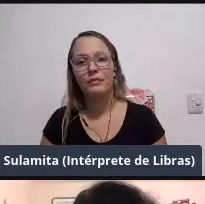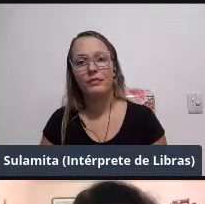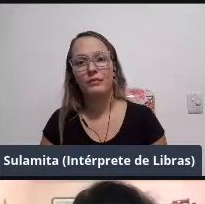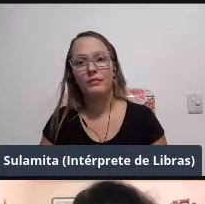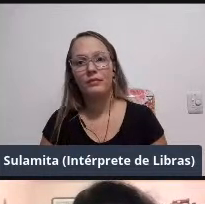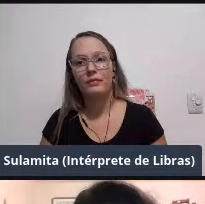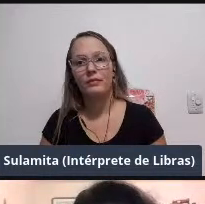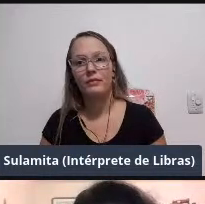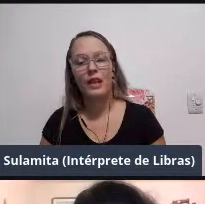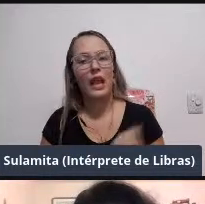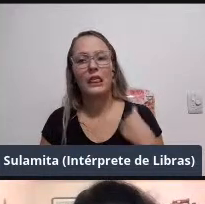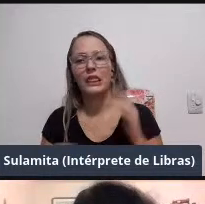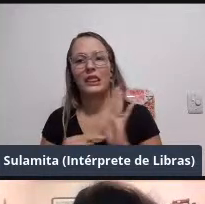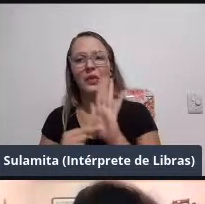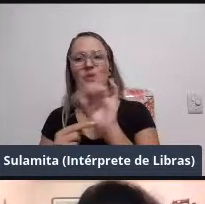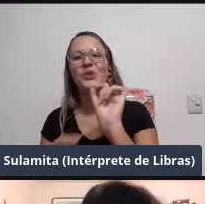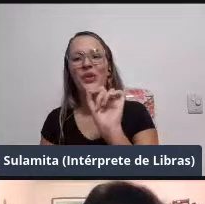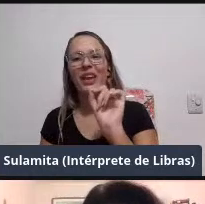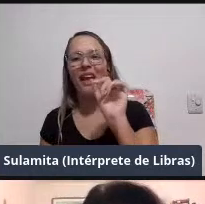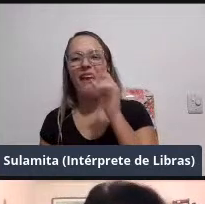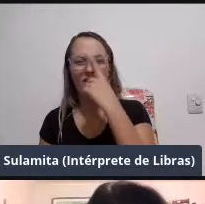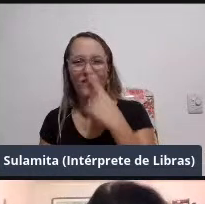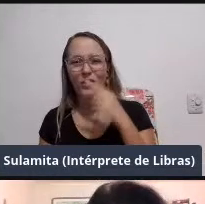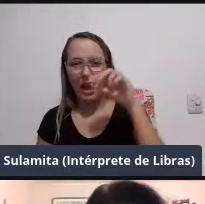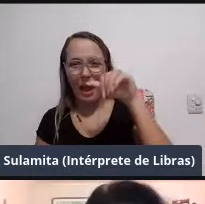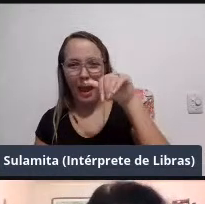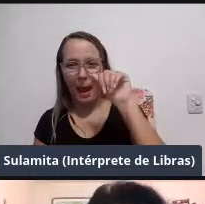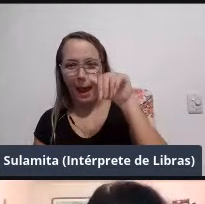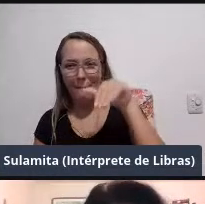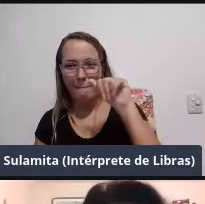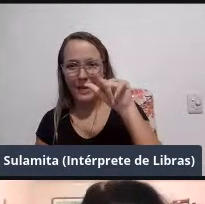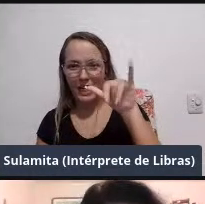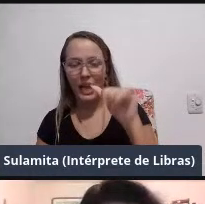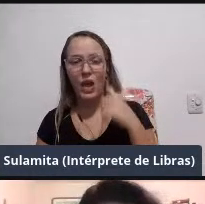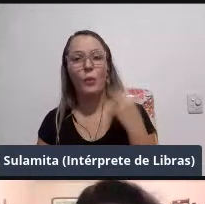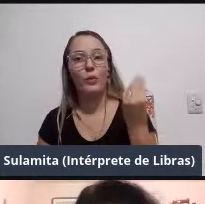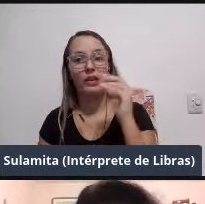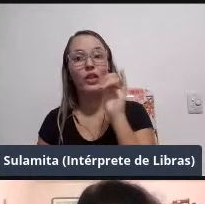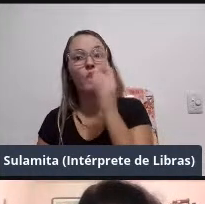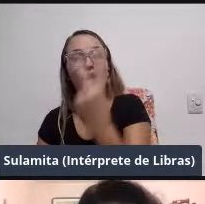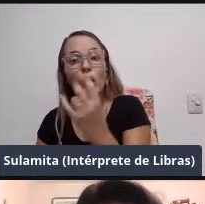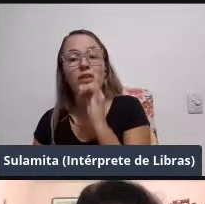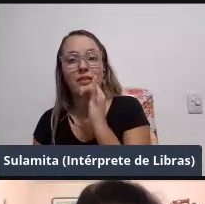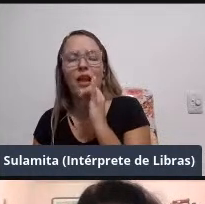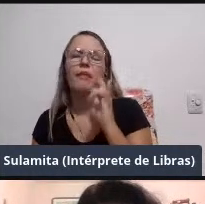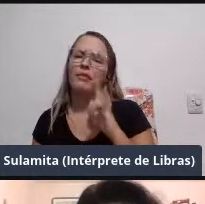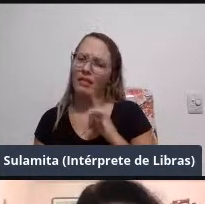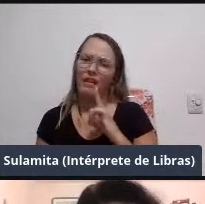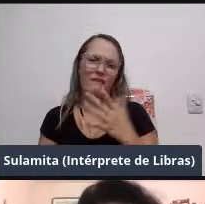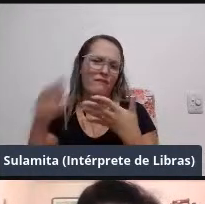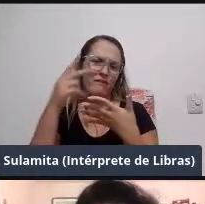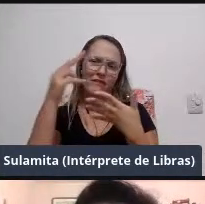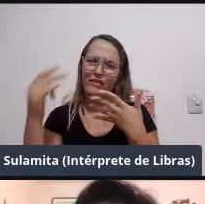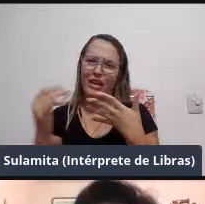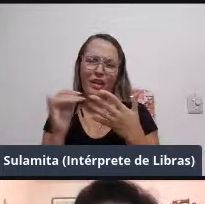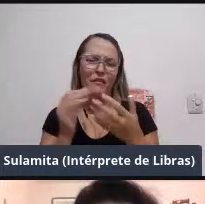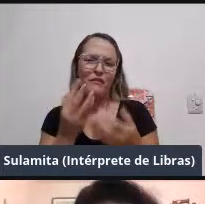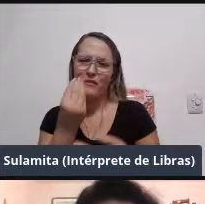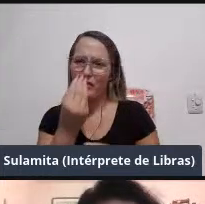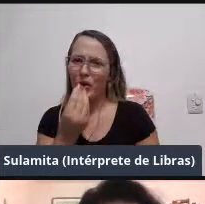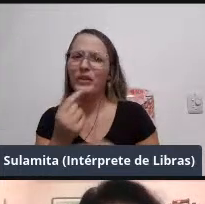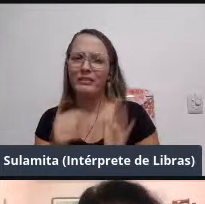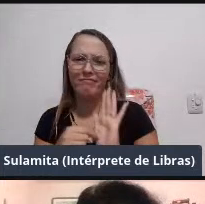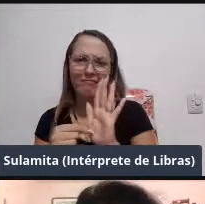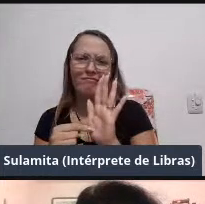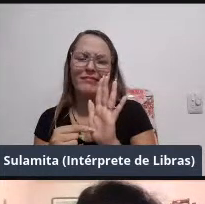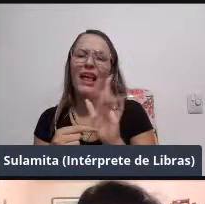Não mostrou ainda as fotos da Amália, né? Eu botei dois exemplos, mas tem uma série maravilhosa, ela organizou a exposição e tudo mais. Espero